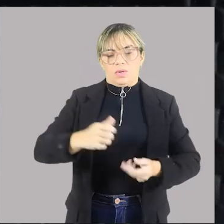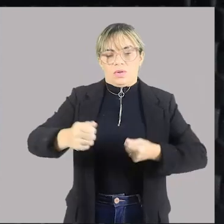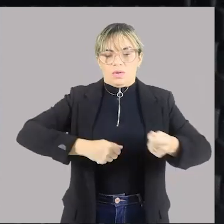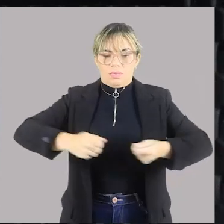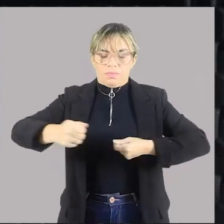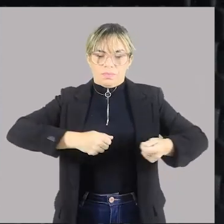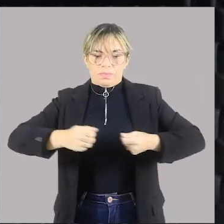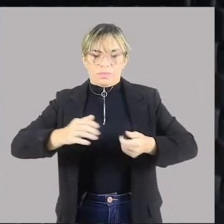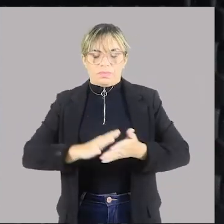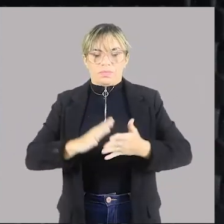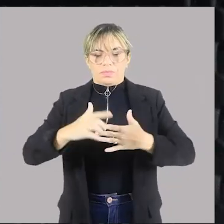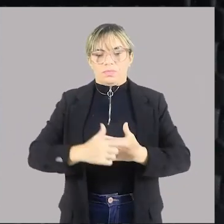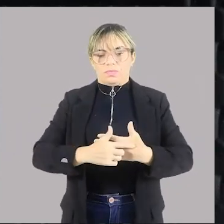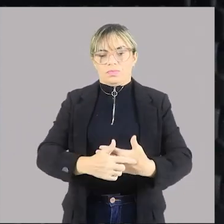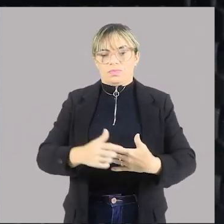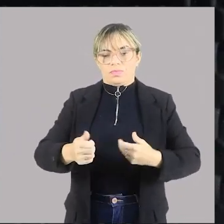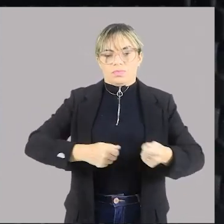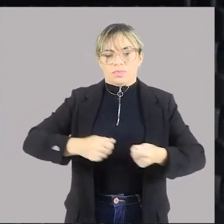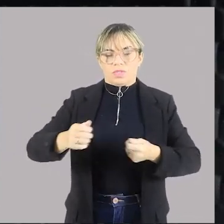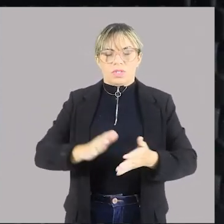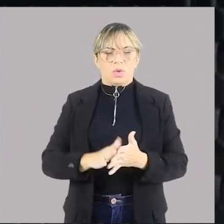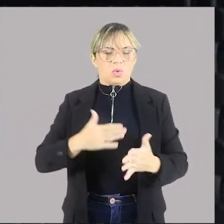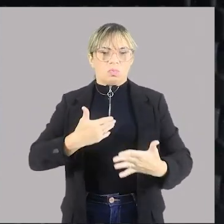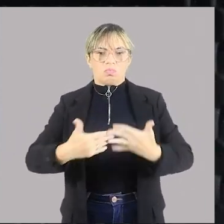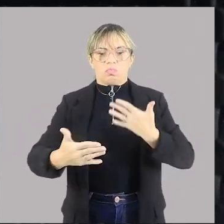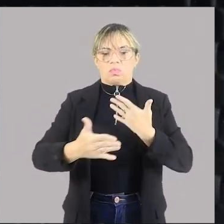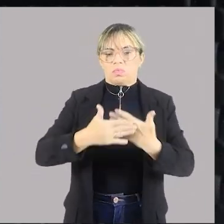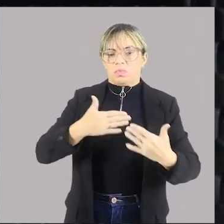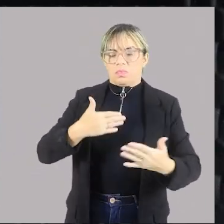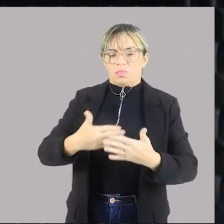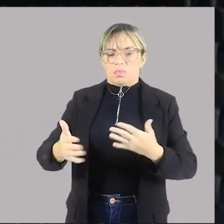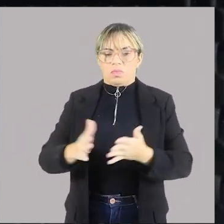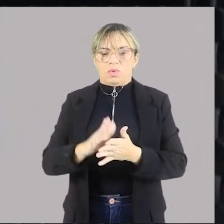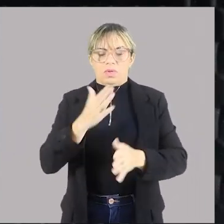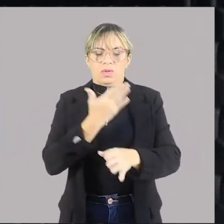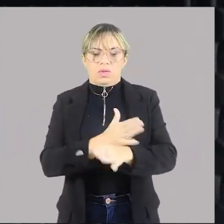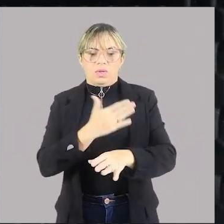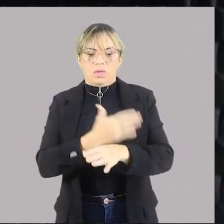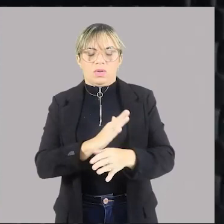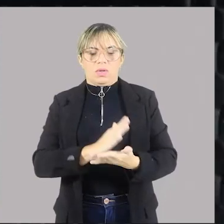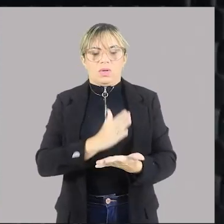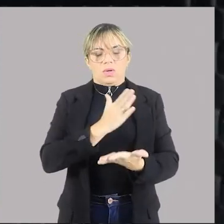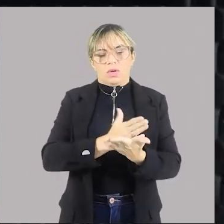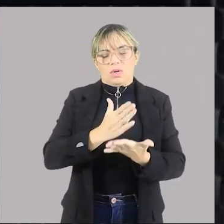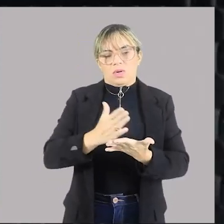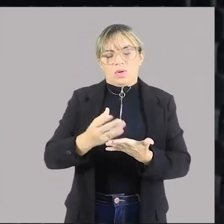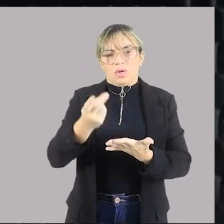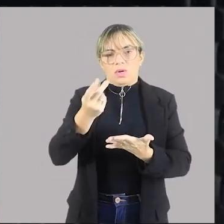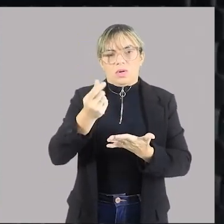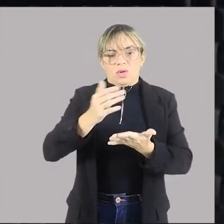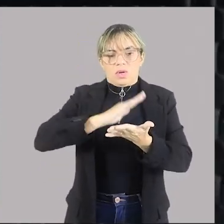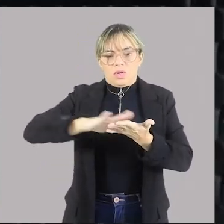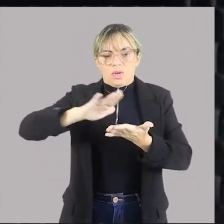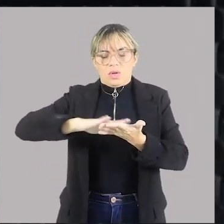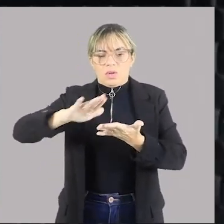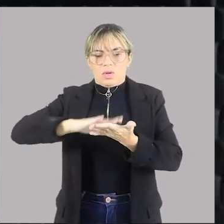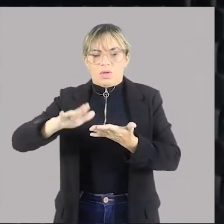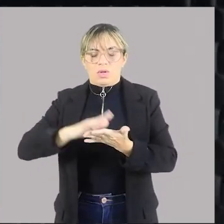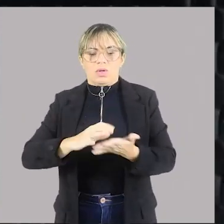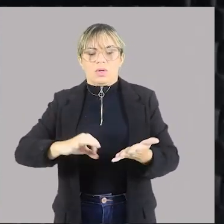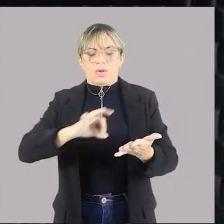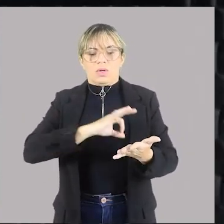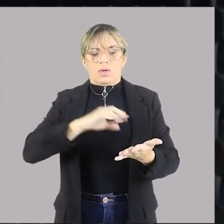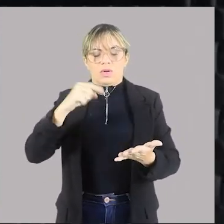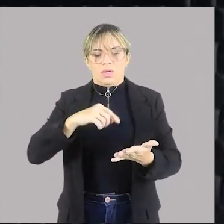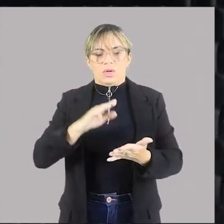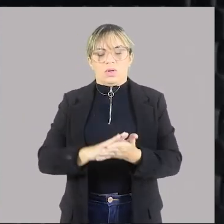função administrativa. Então, não importa se é uma atividade de prestação de serviços ou se é uma atividade de poder de polícia. Se está